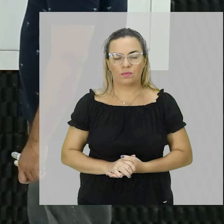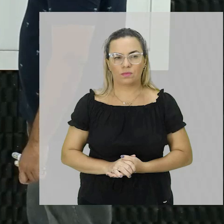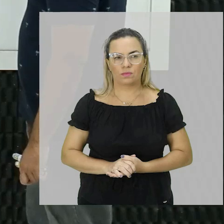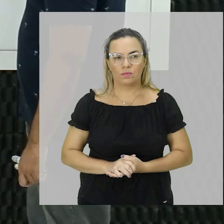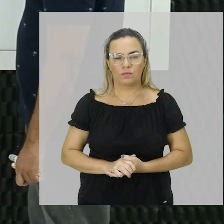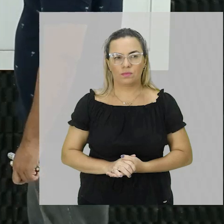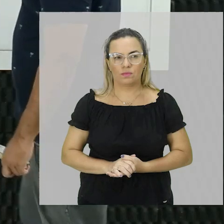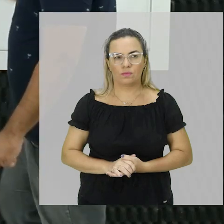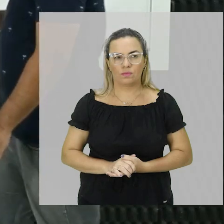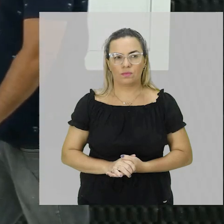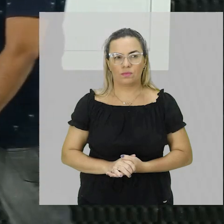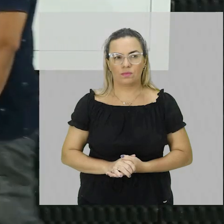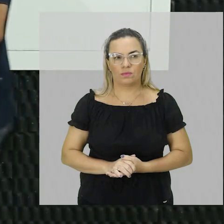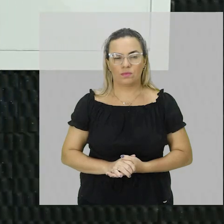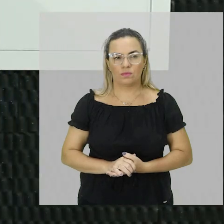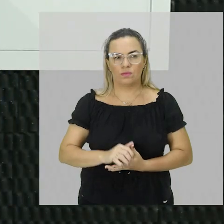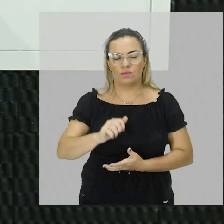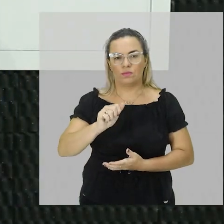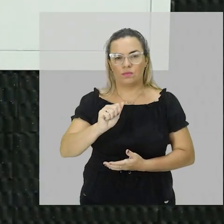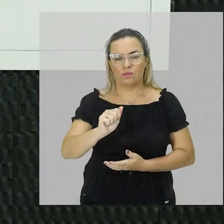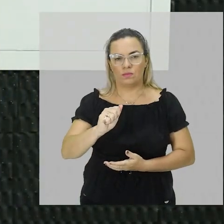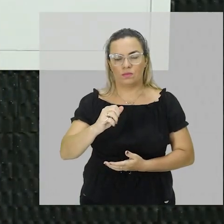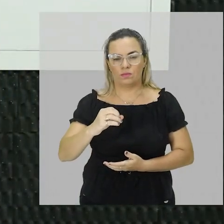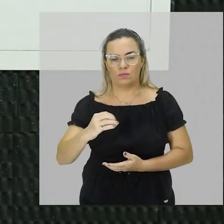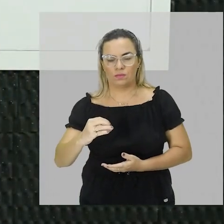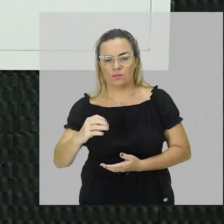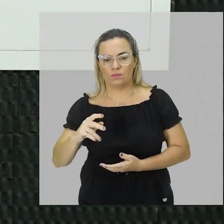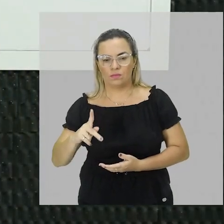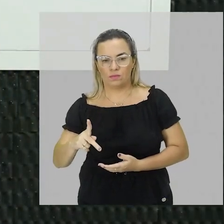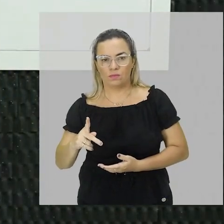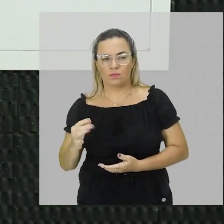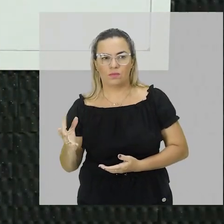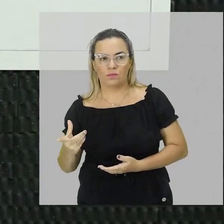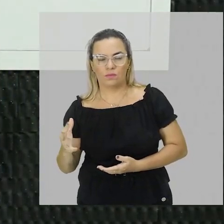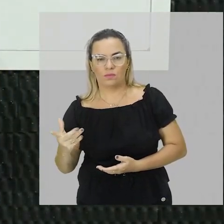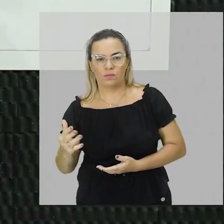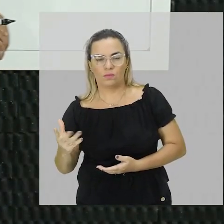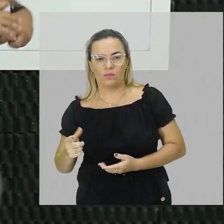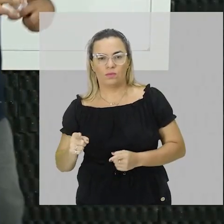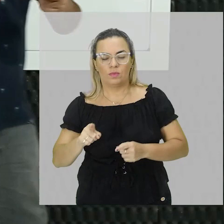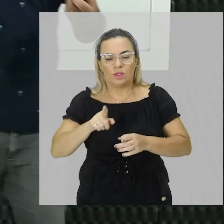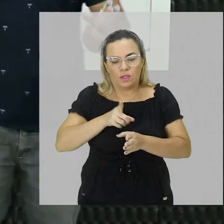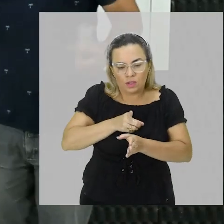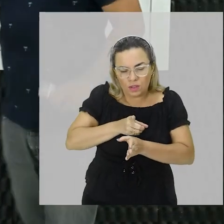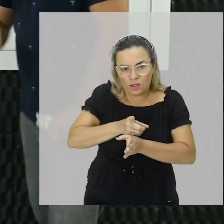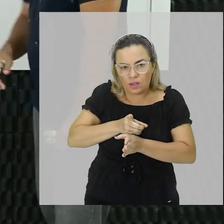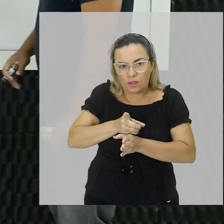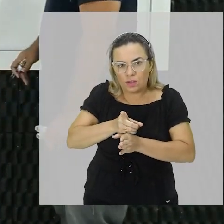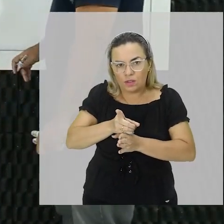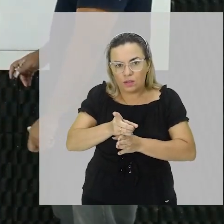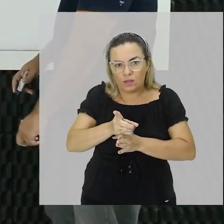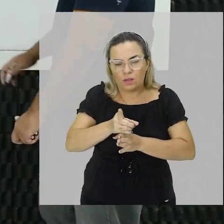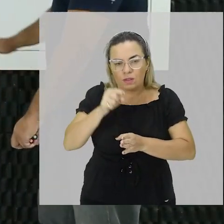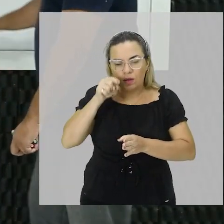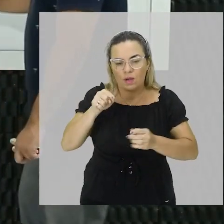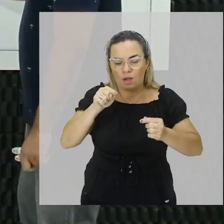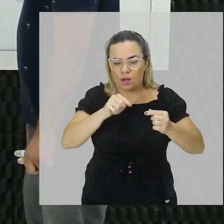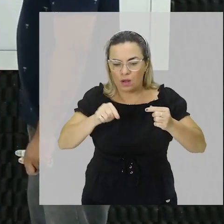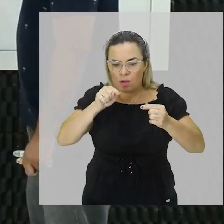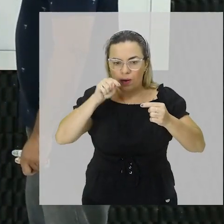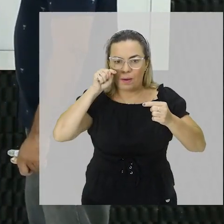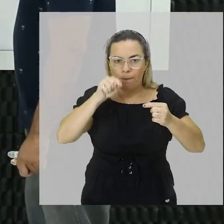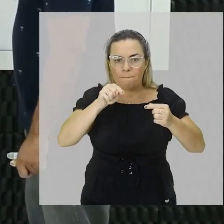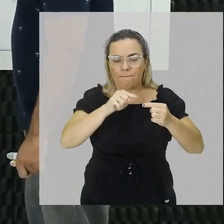que aponta para o centro da circunferência, ok? Aí nós vamos ter que lembrar de uma outra coisa.